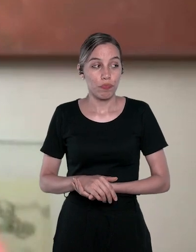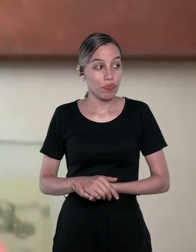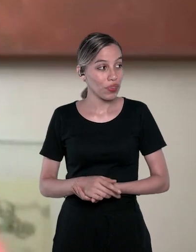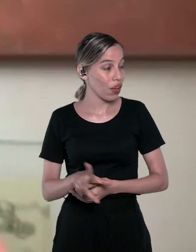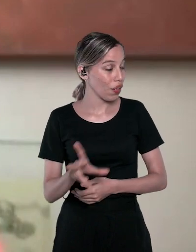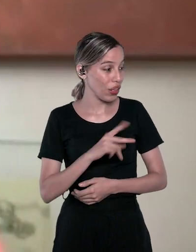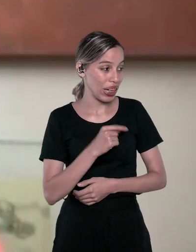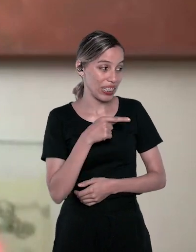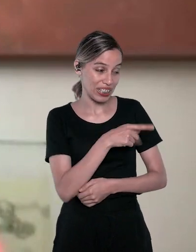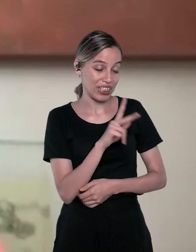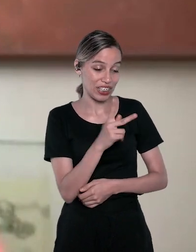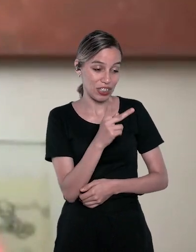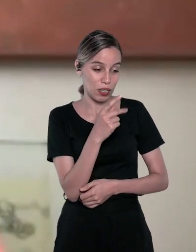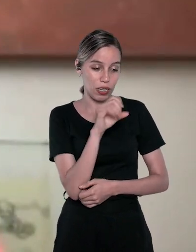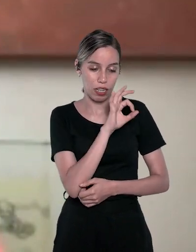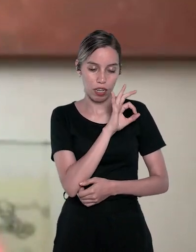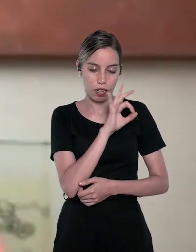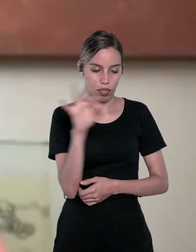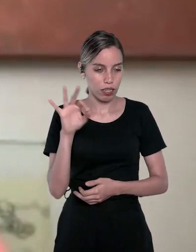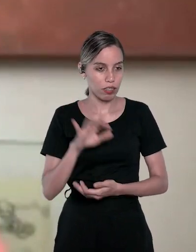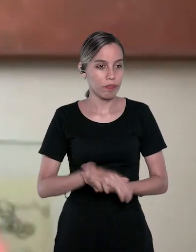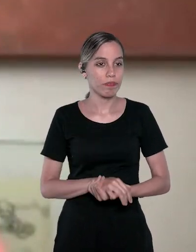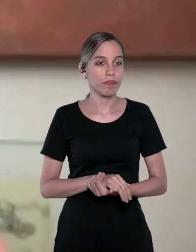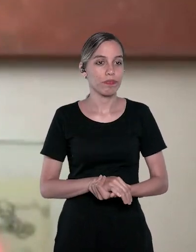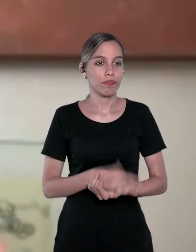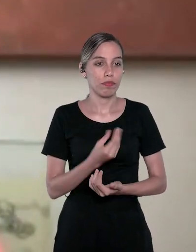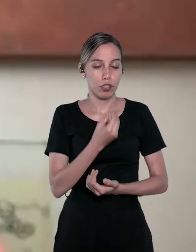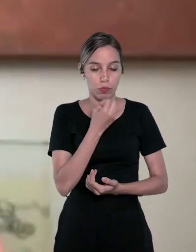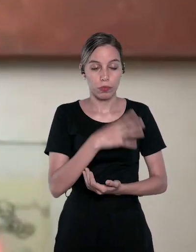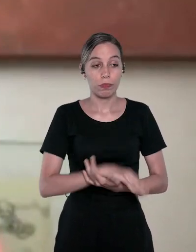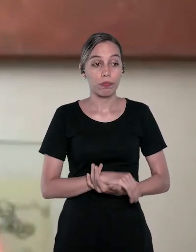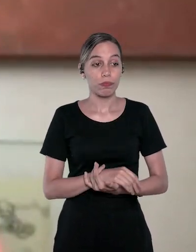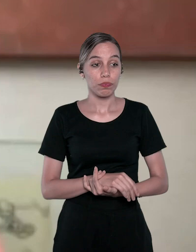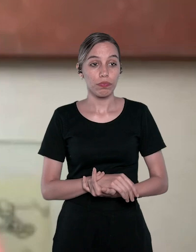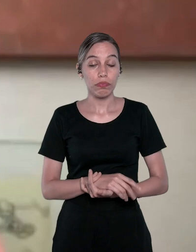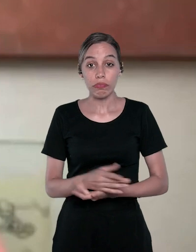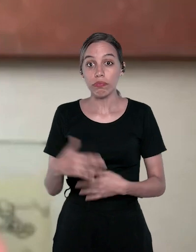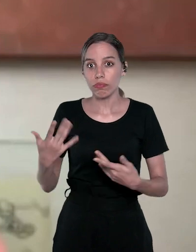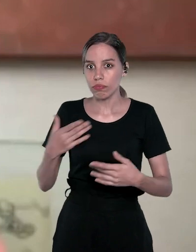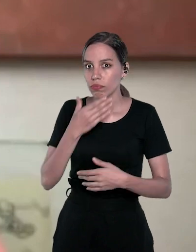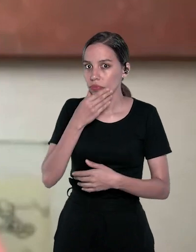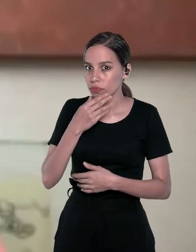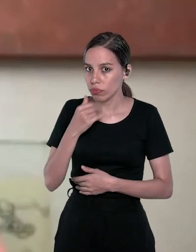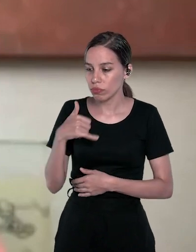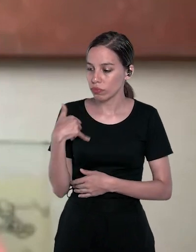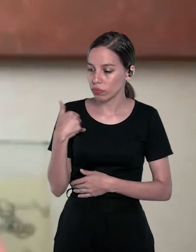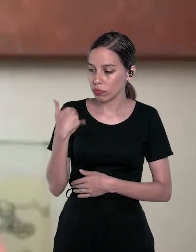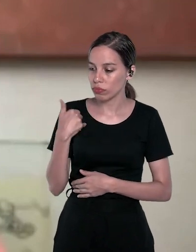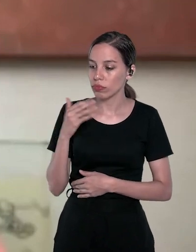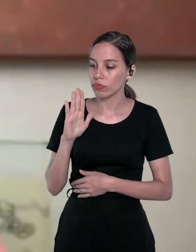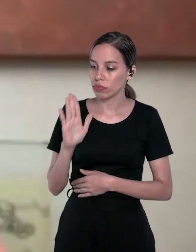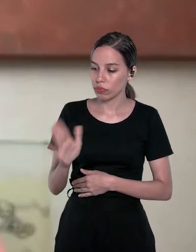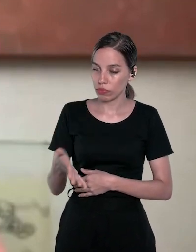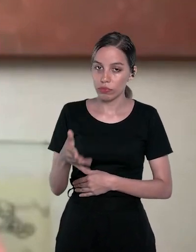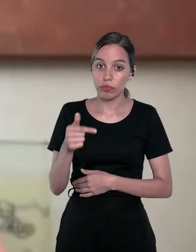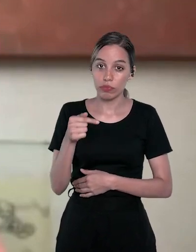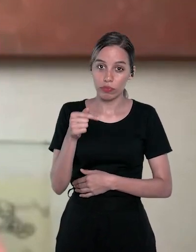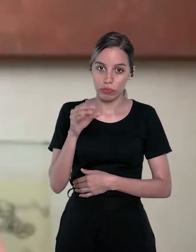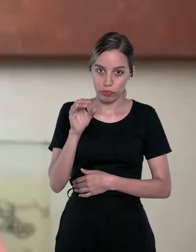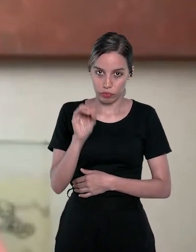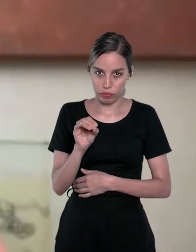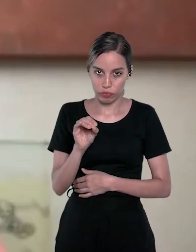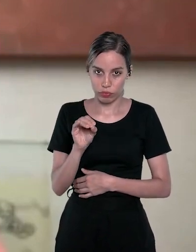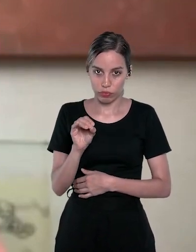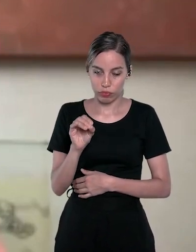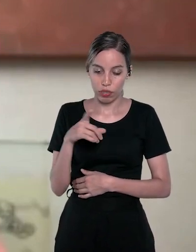estava fazendo 70 anos. E o jornal ia dar uma matéria no Caderno de